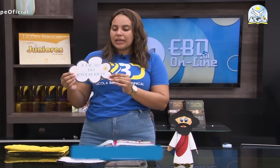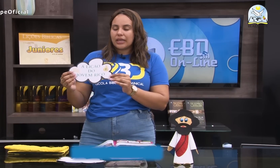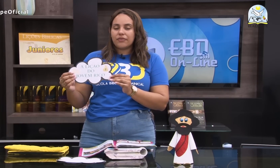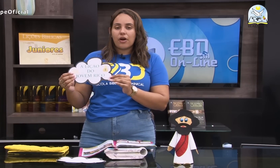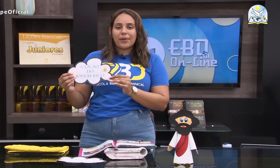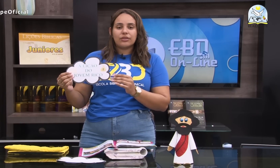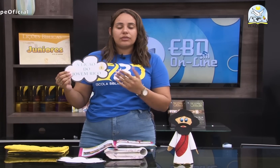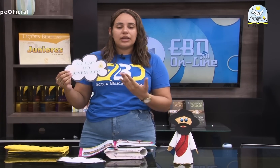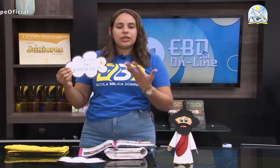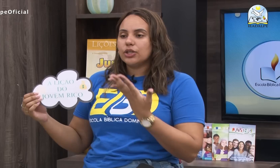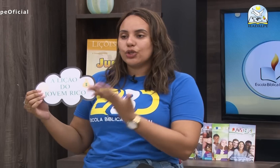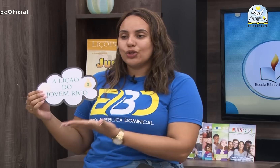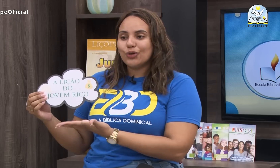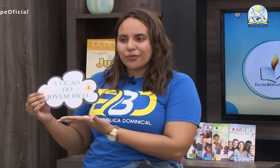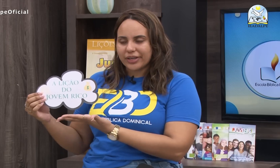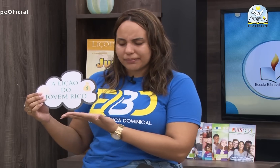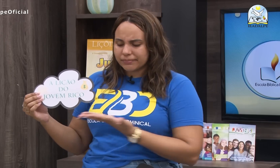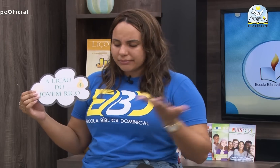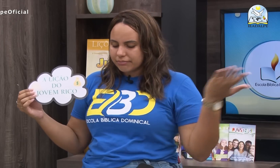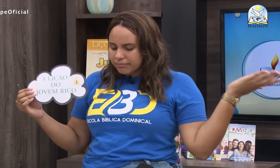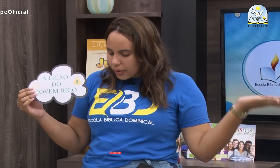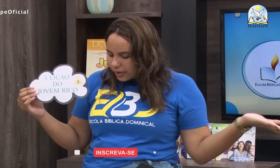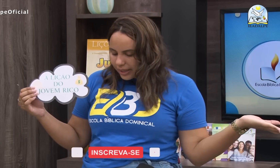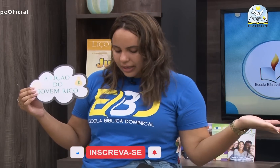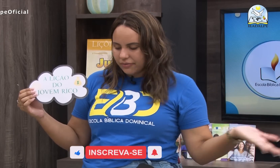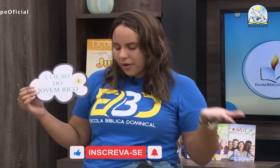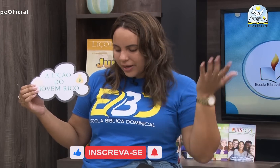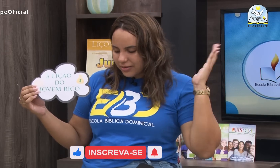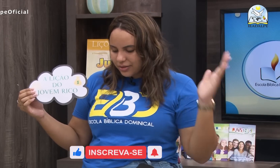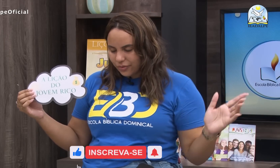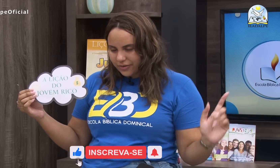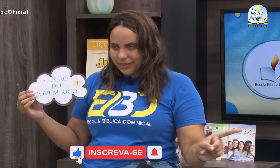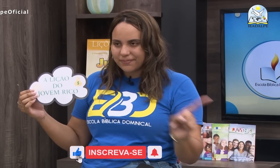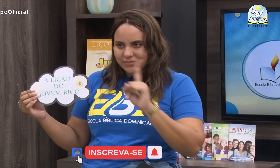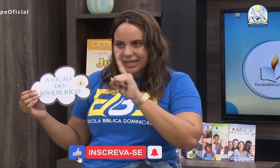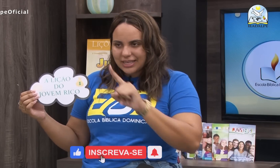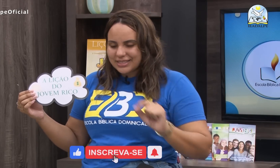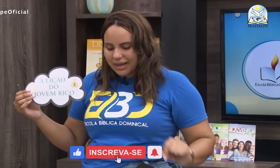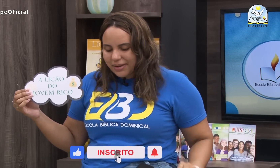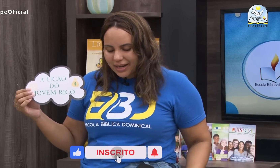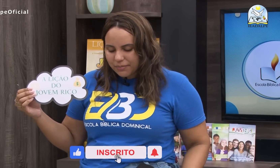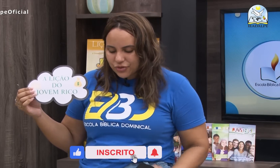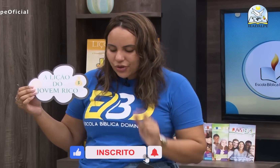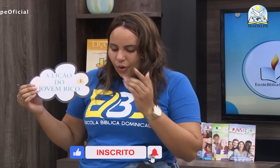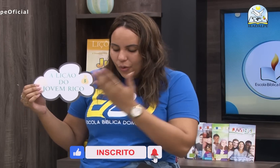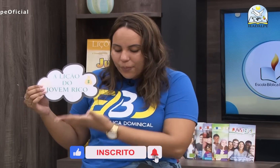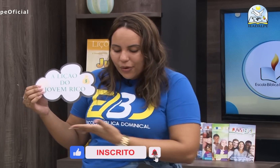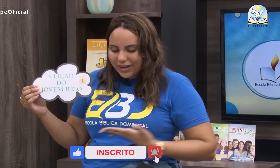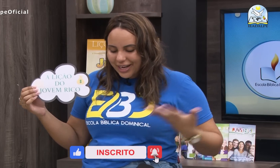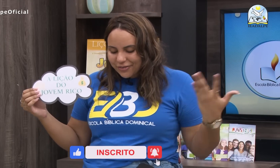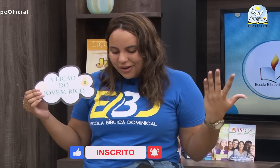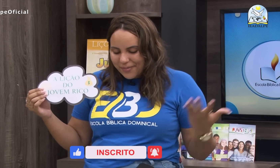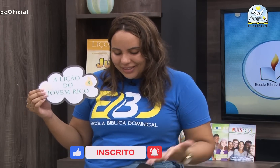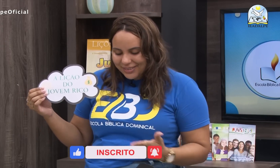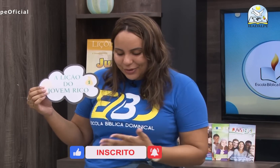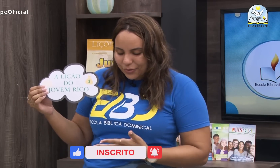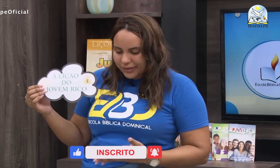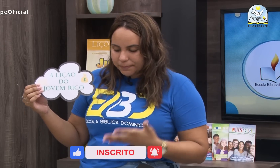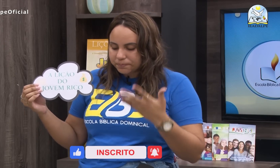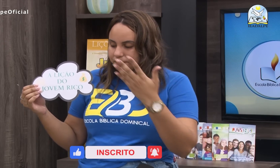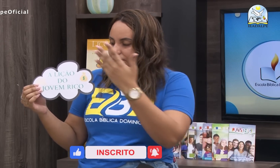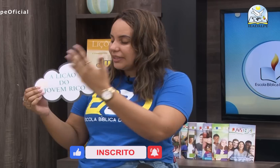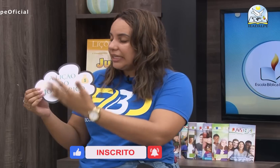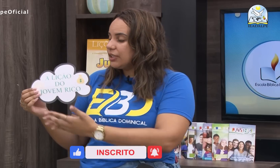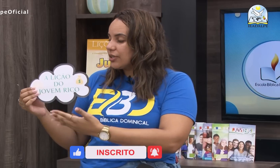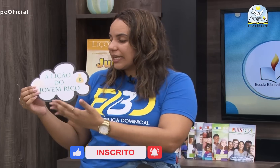tá? Em formato de nuvem. Por que em formato de nuvem? Saberemos o porquê no formato de